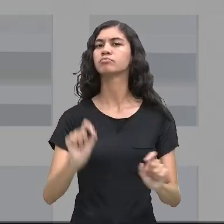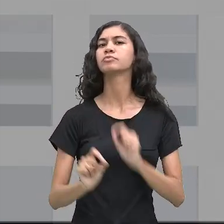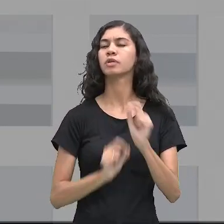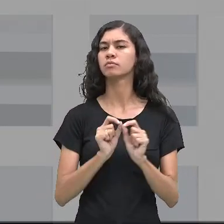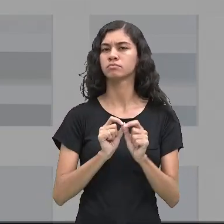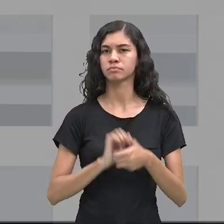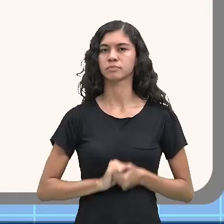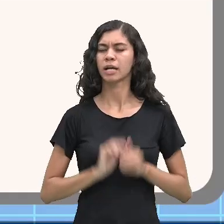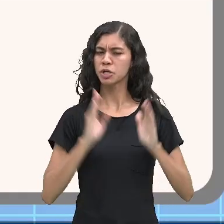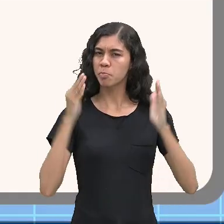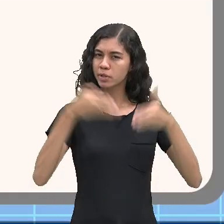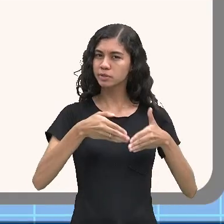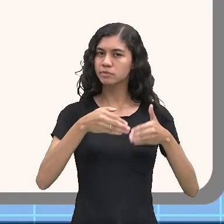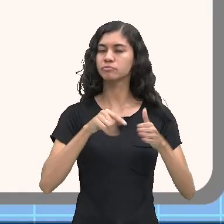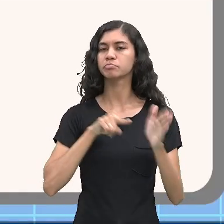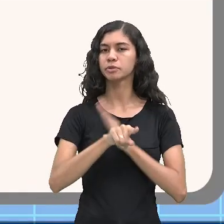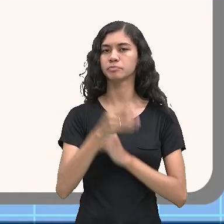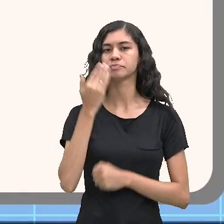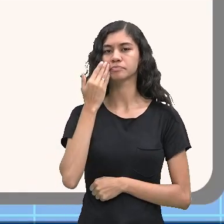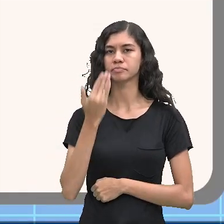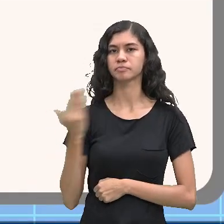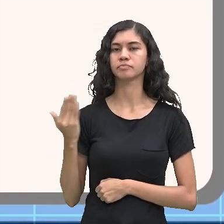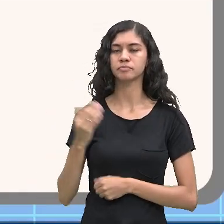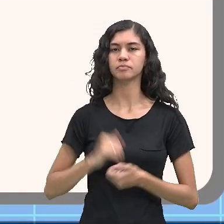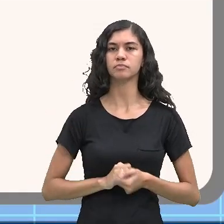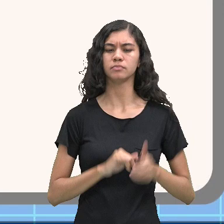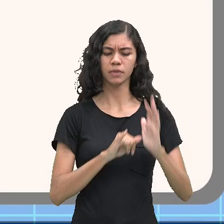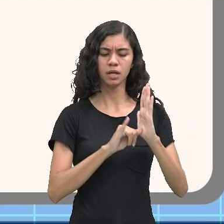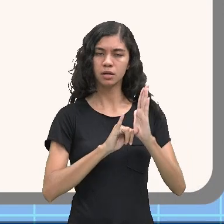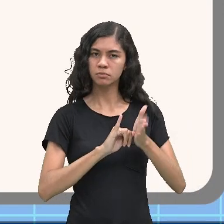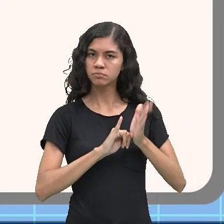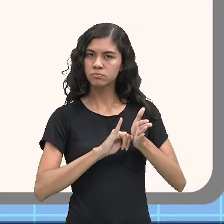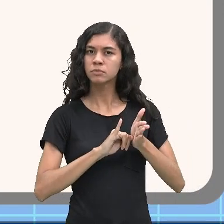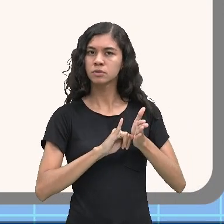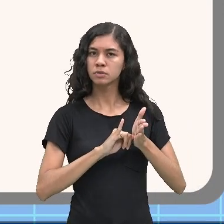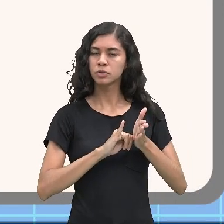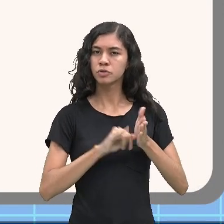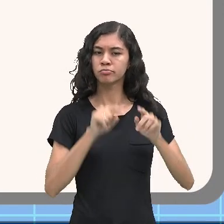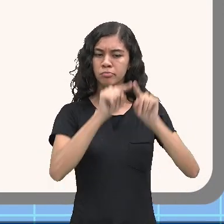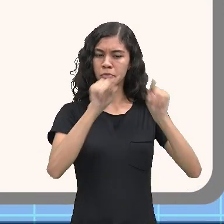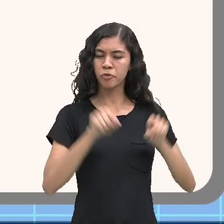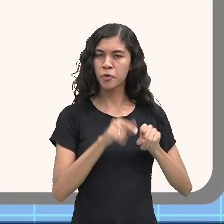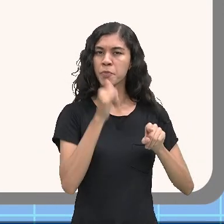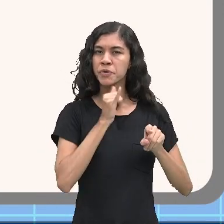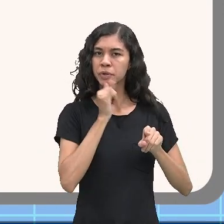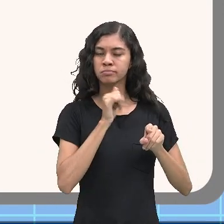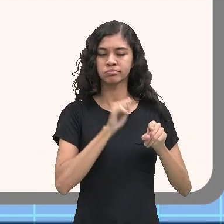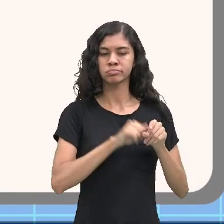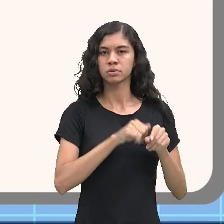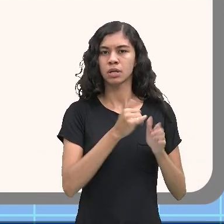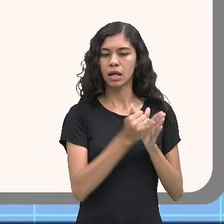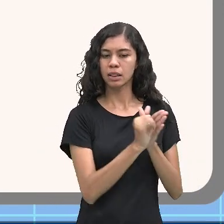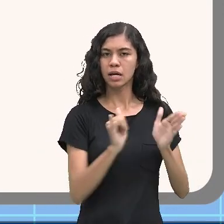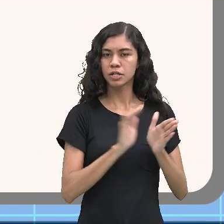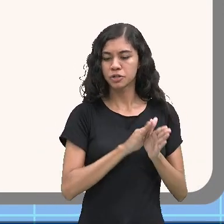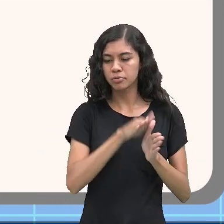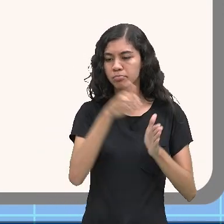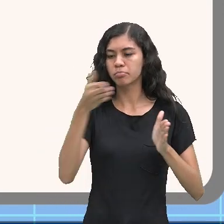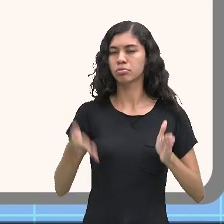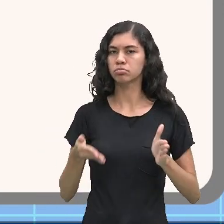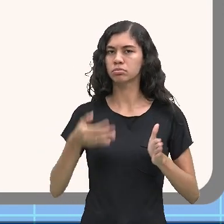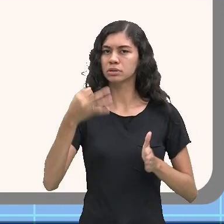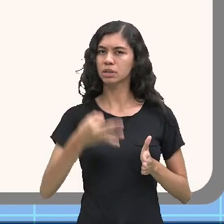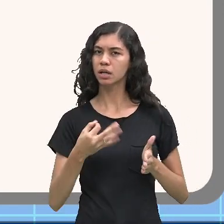bem específica, olha só. Um gerador lança toda a energia produzida no circuito externo, certo ou